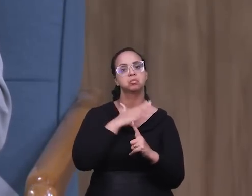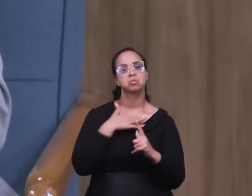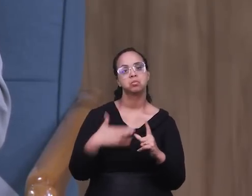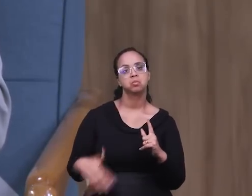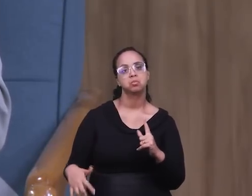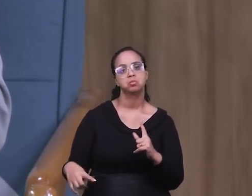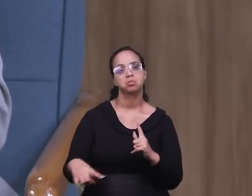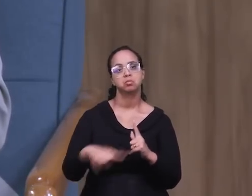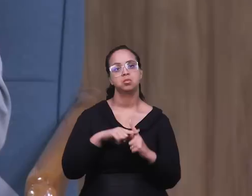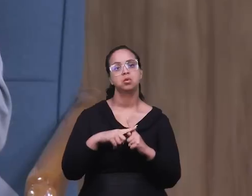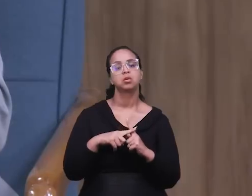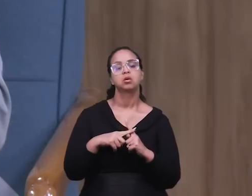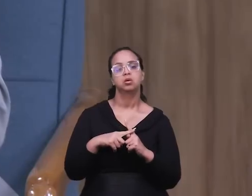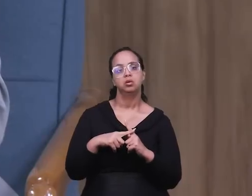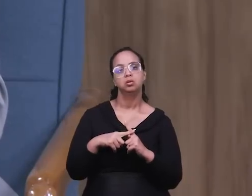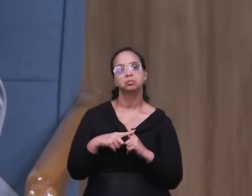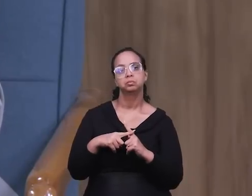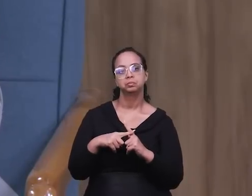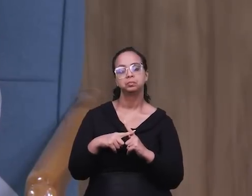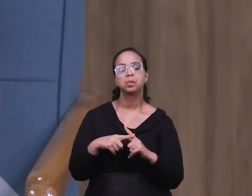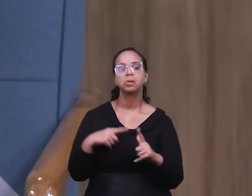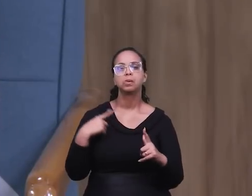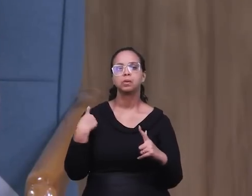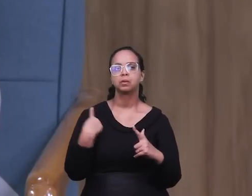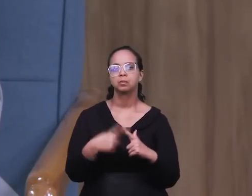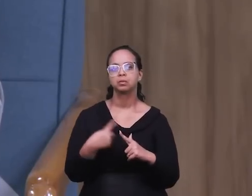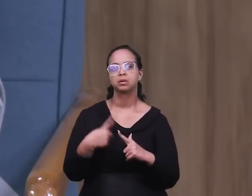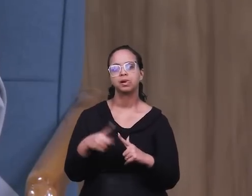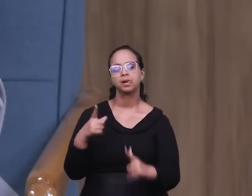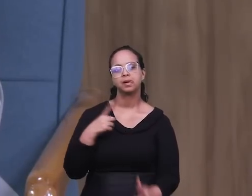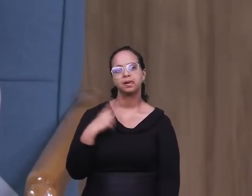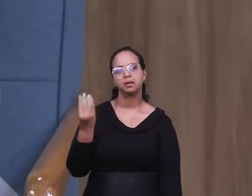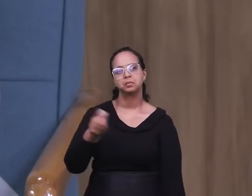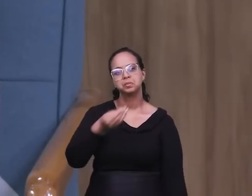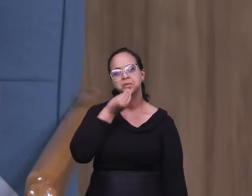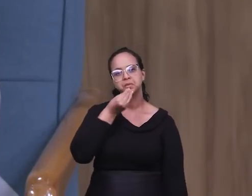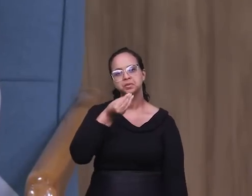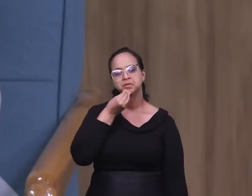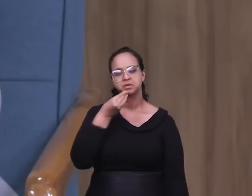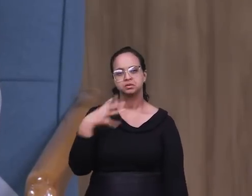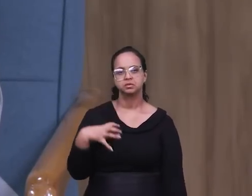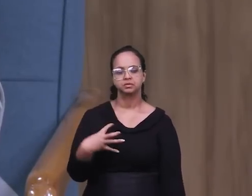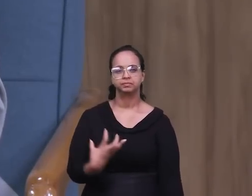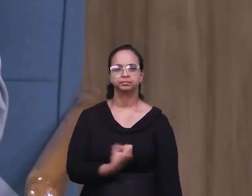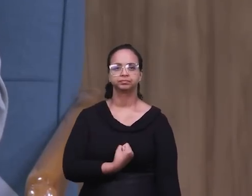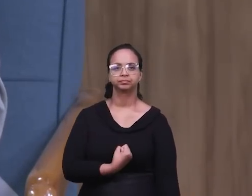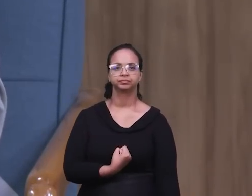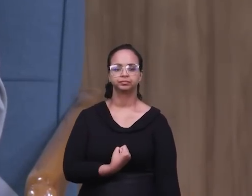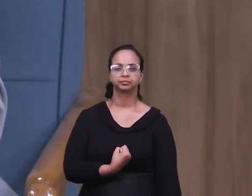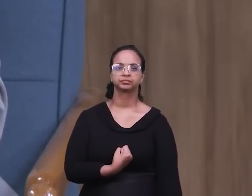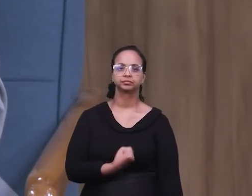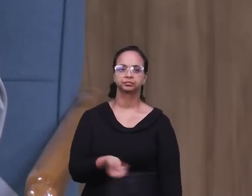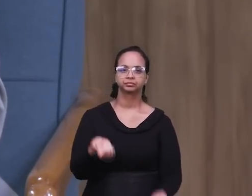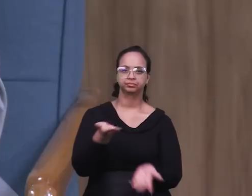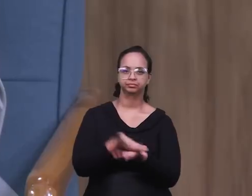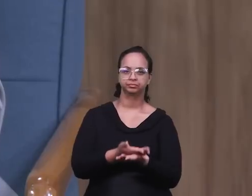em morrer por ela, em abrir as portas do céu, em abrir a oportunidade de salvação,